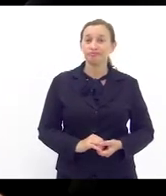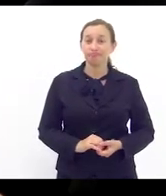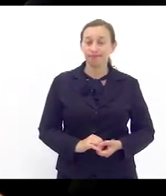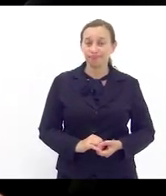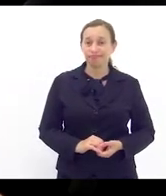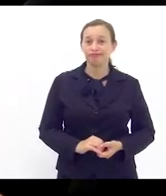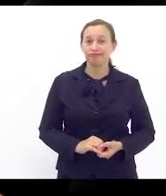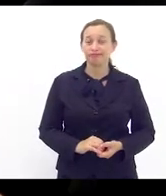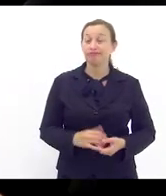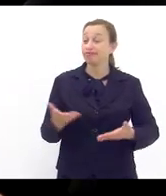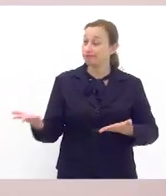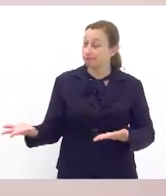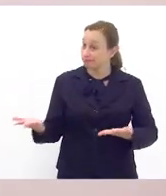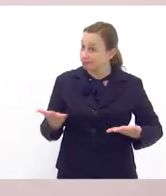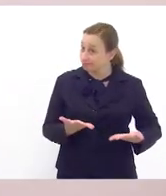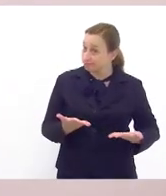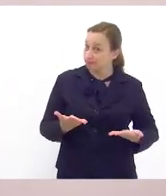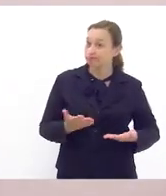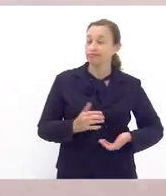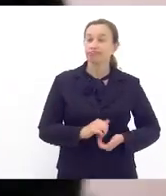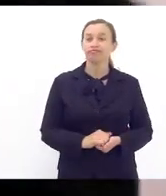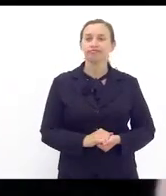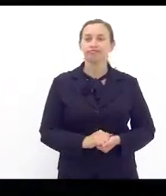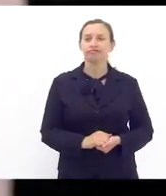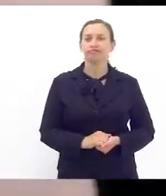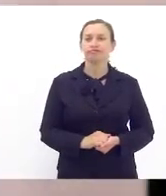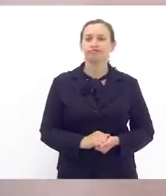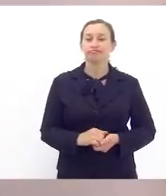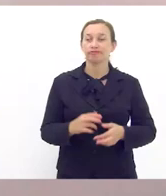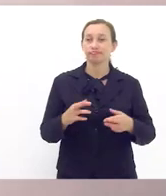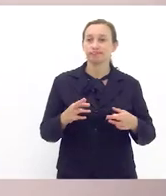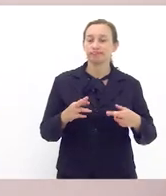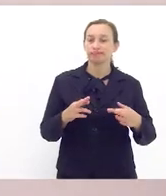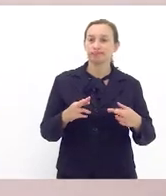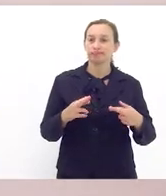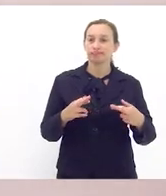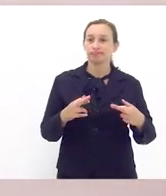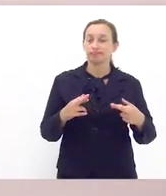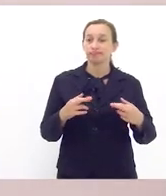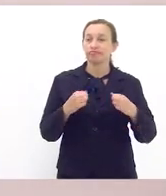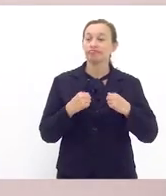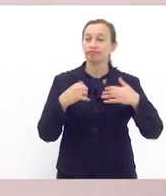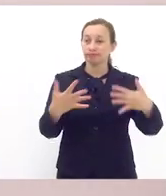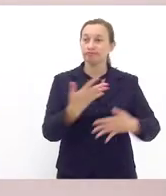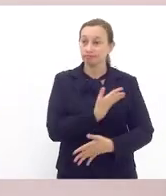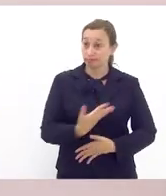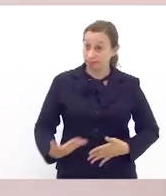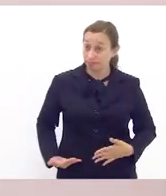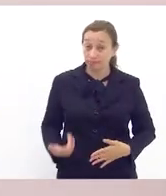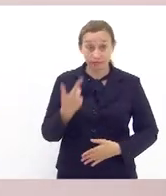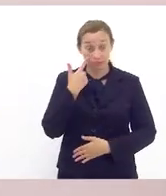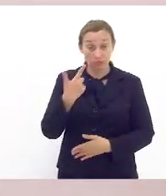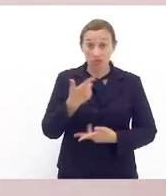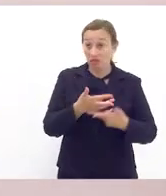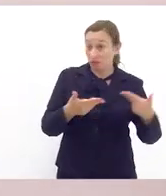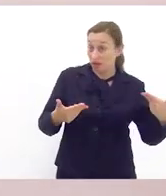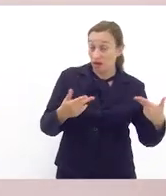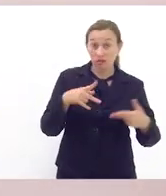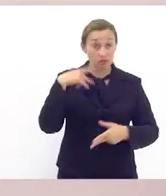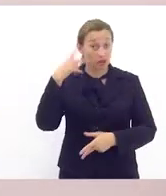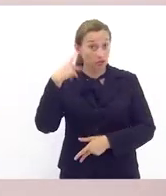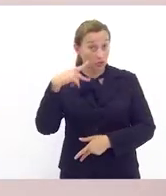convite para poder participar dessa audiência pública tão relevante estou vendo aqui vários vereadores